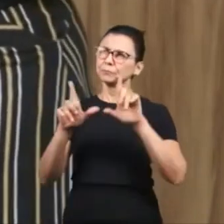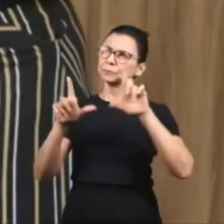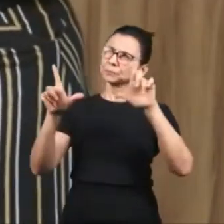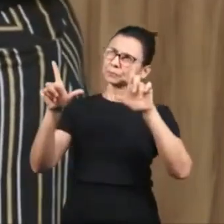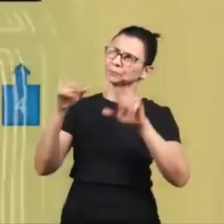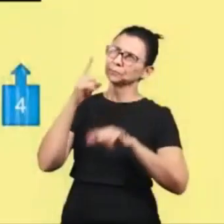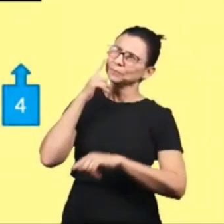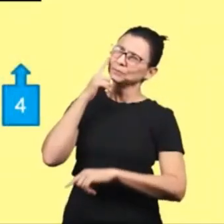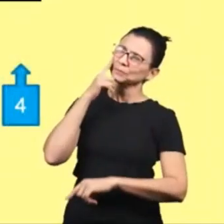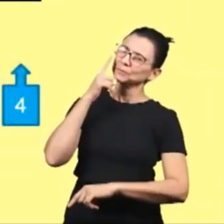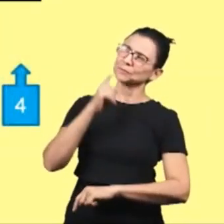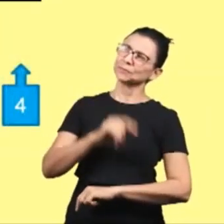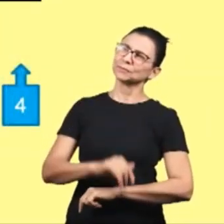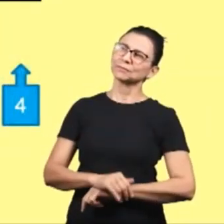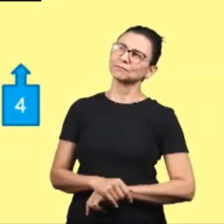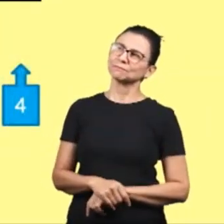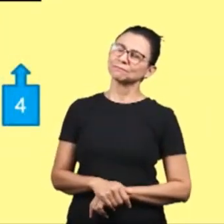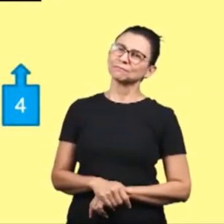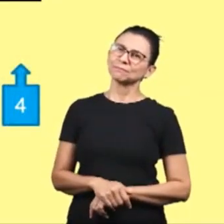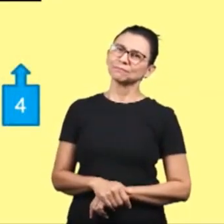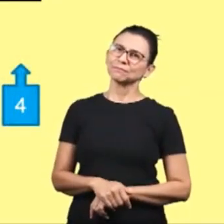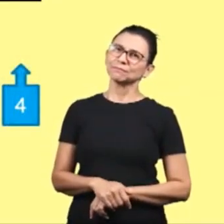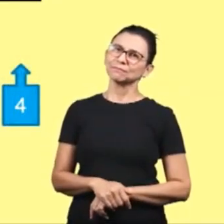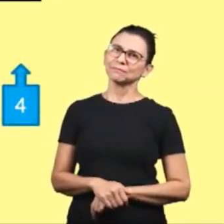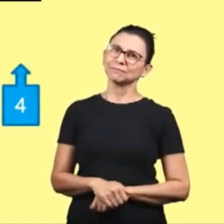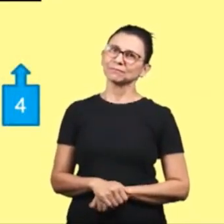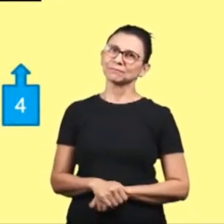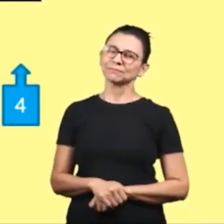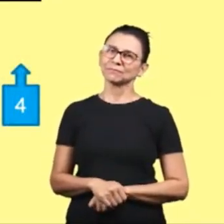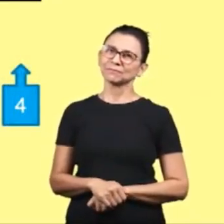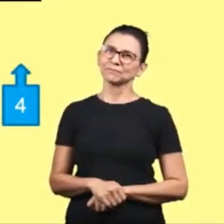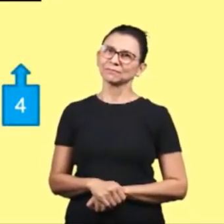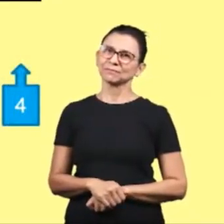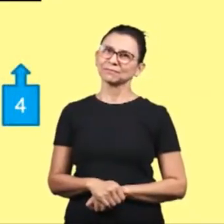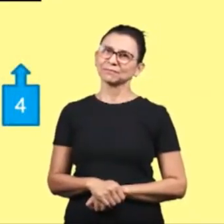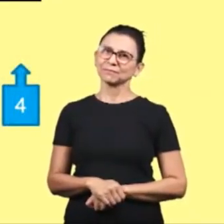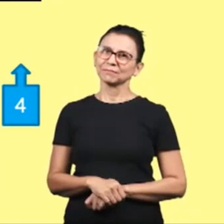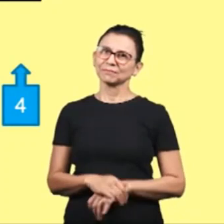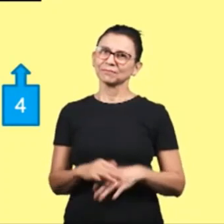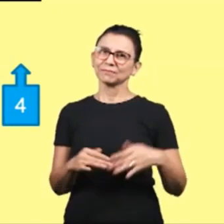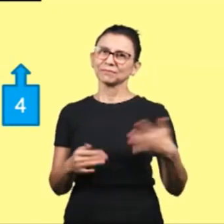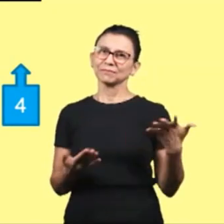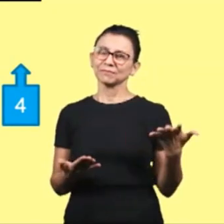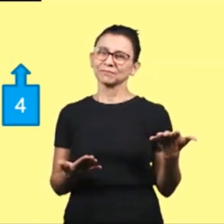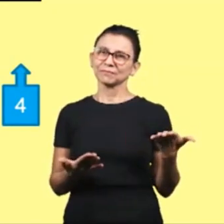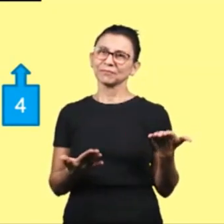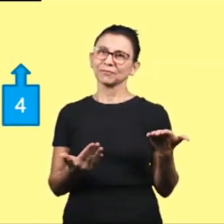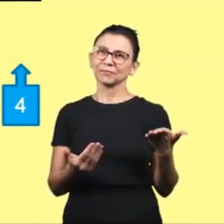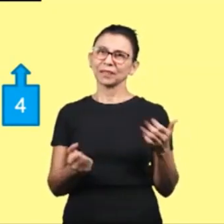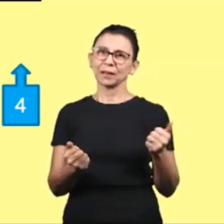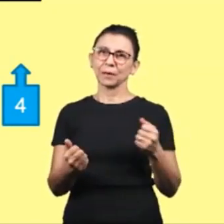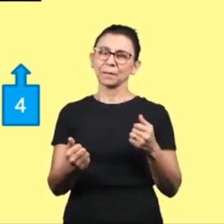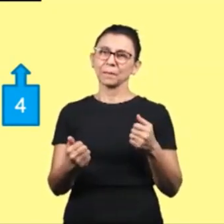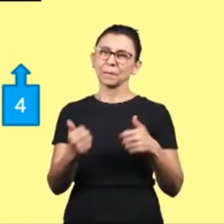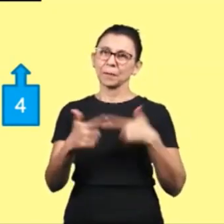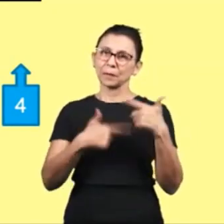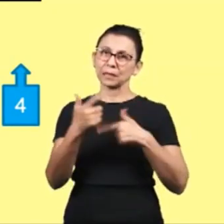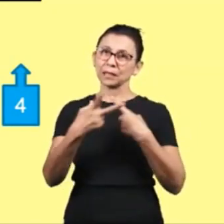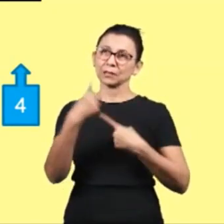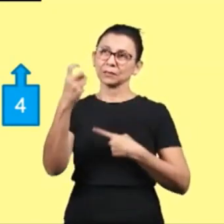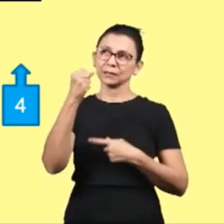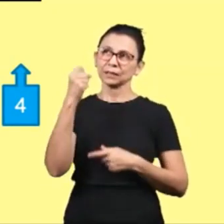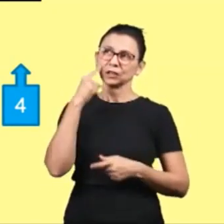nesta imagem, nós estamos vendo uma partitura facilitada do louvor Nas Batalhas Sou um